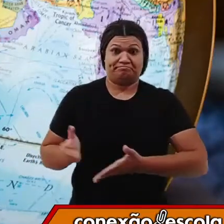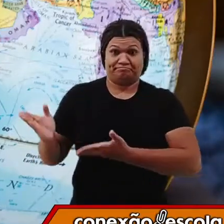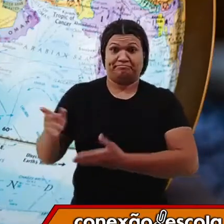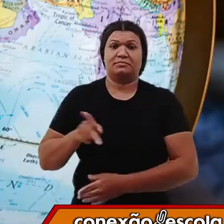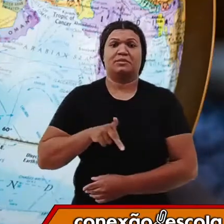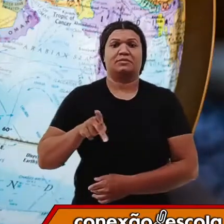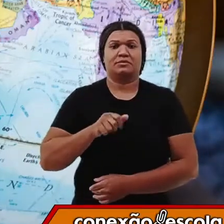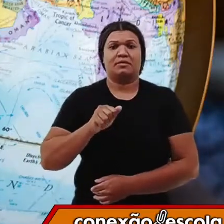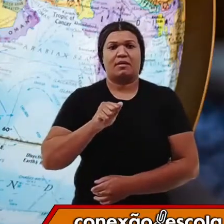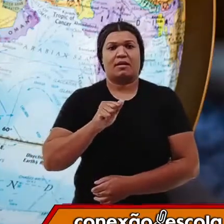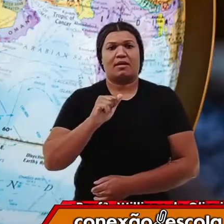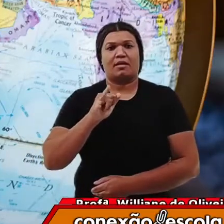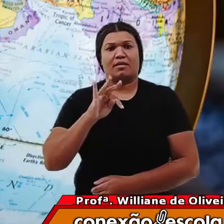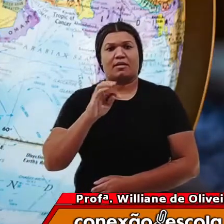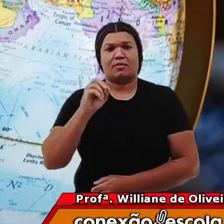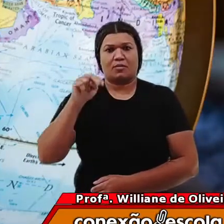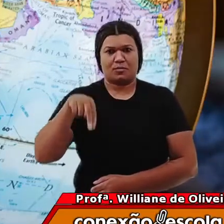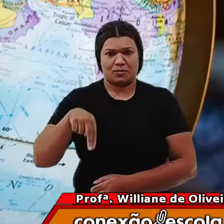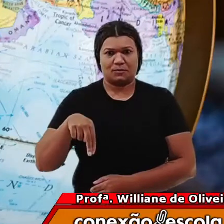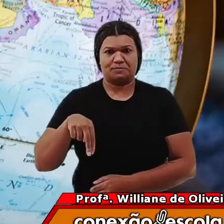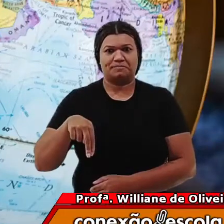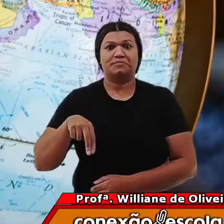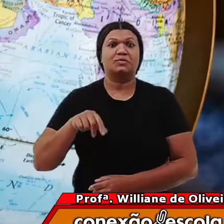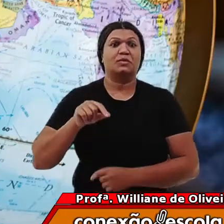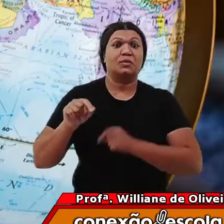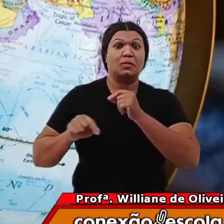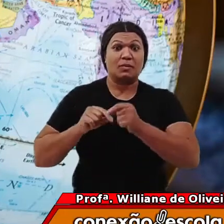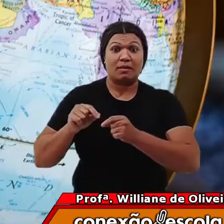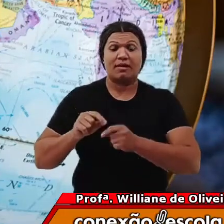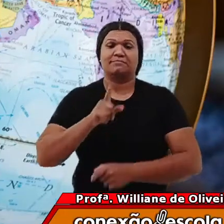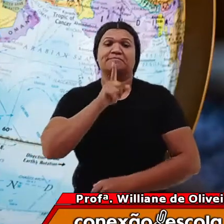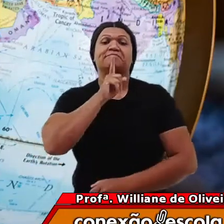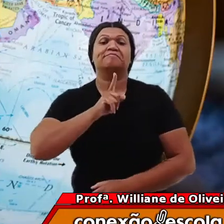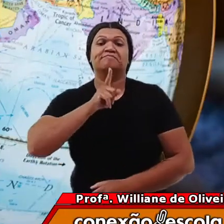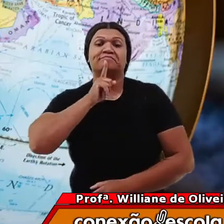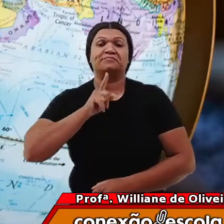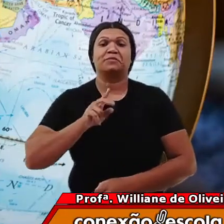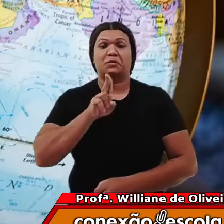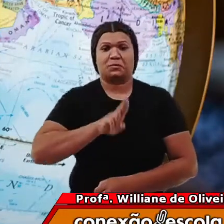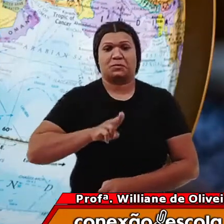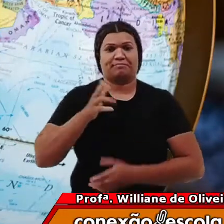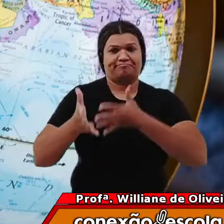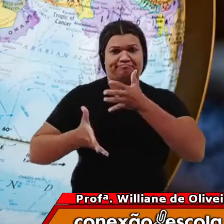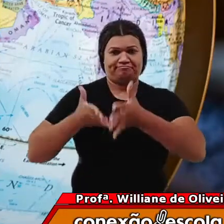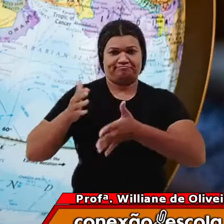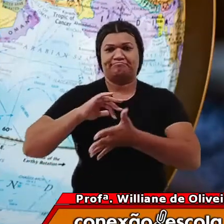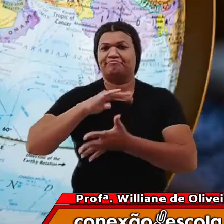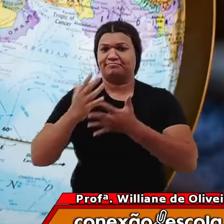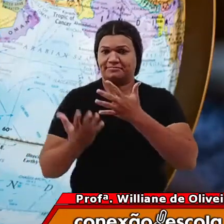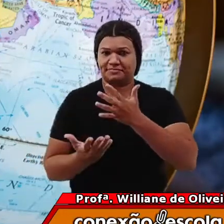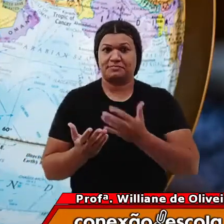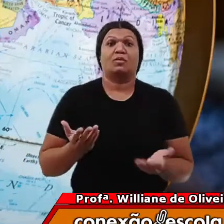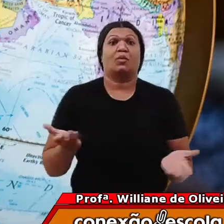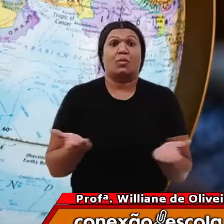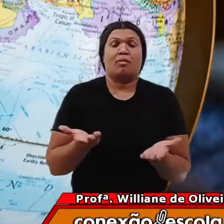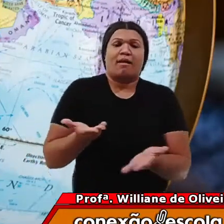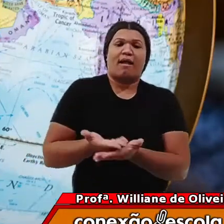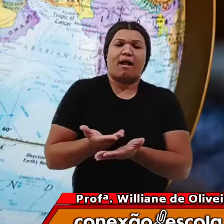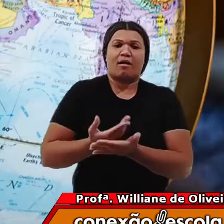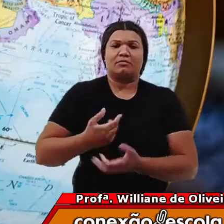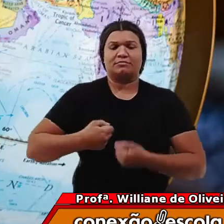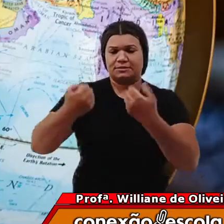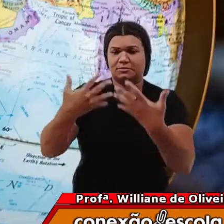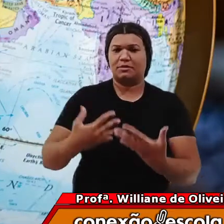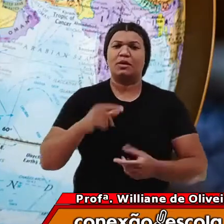Ailton Domingos na voz, professora Williane na língua de sinais, e a aula de hoje nós vamos